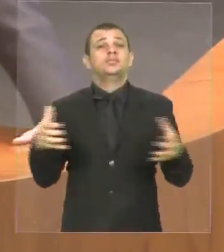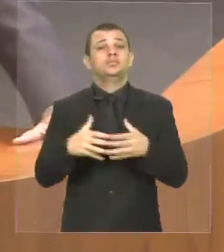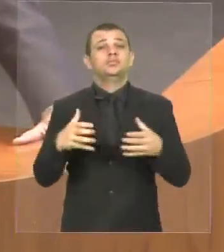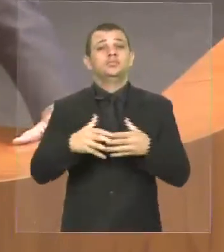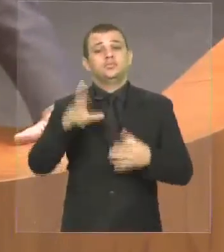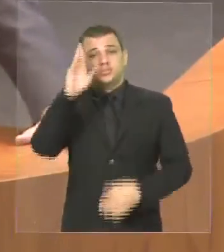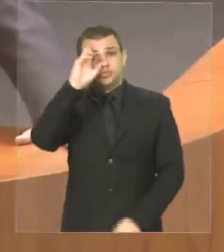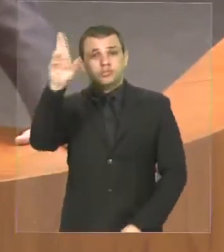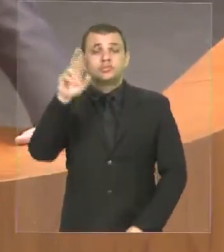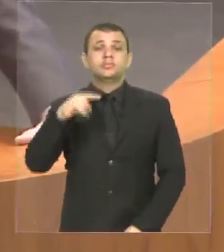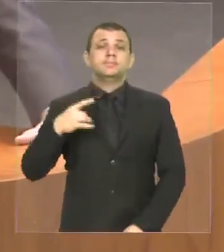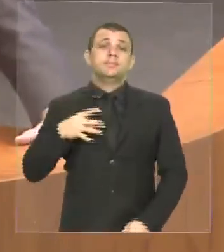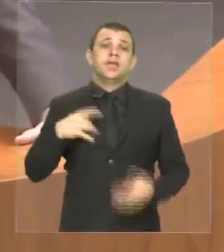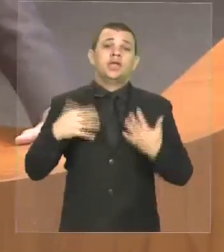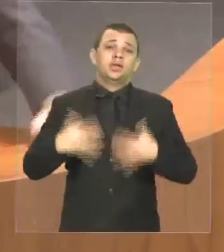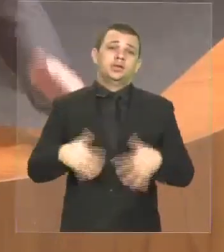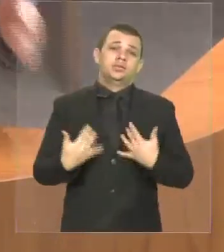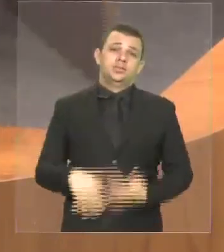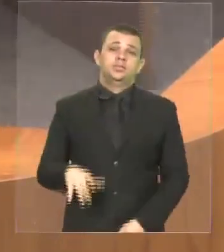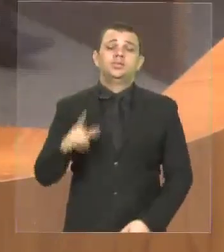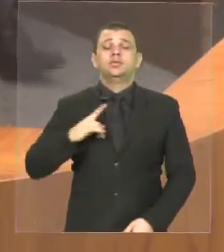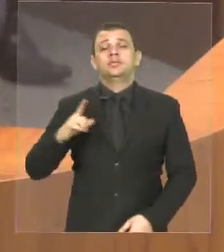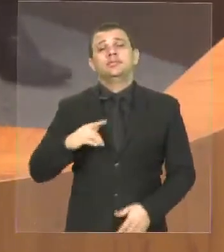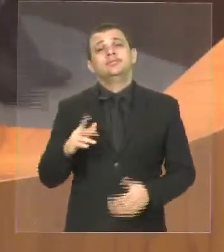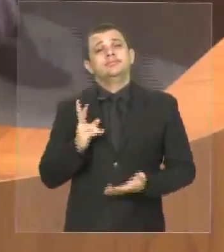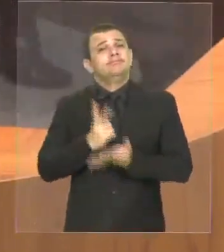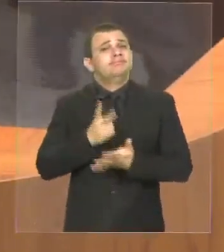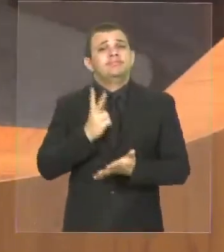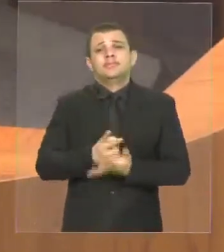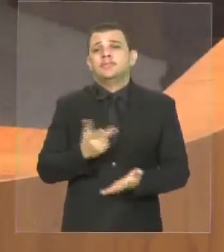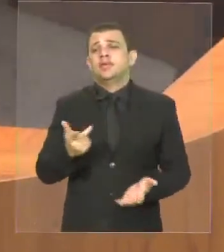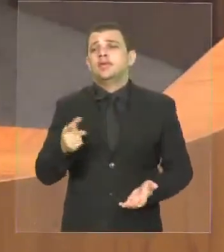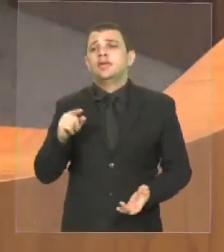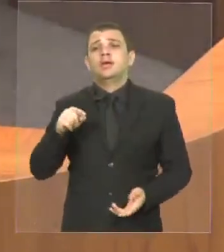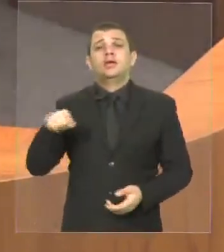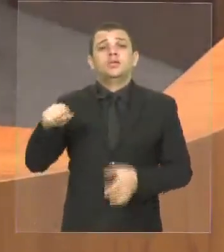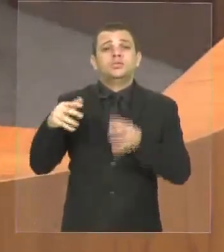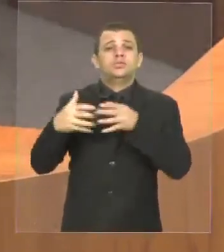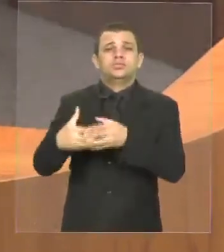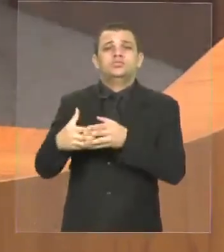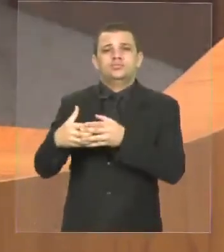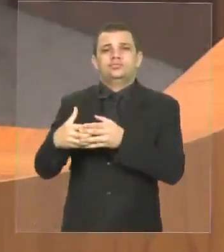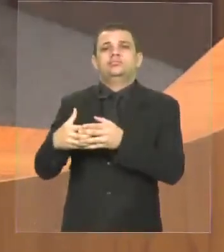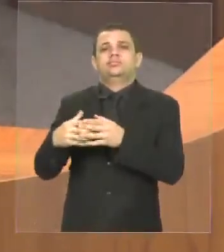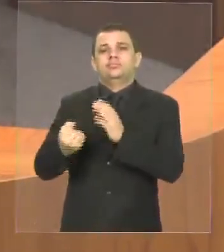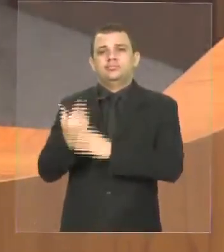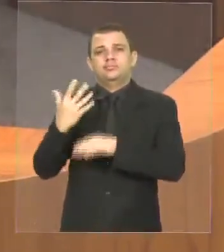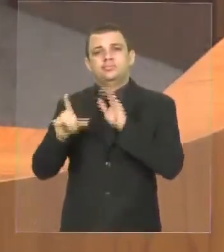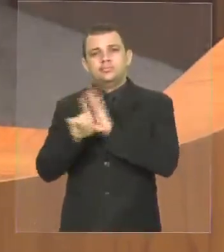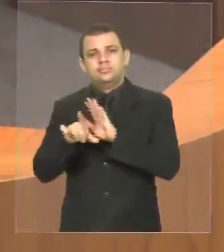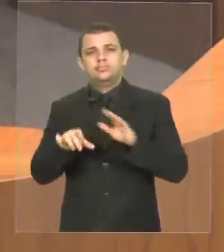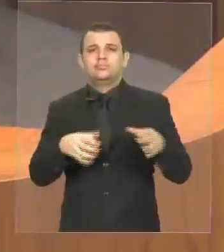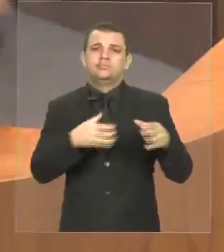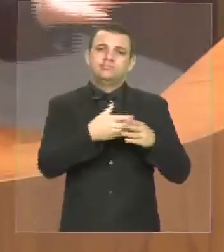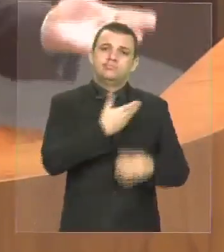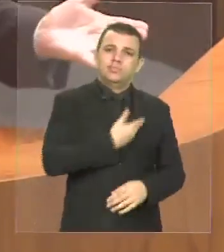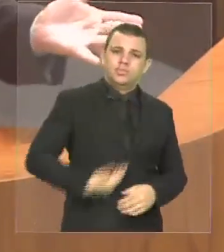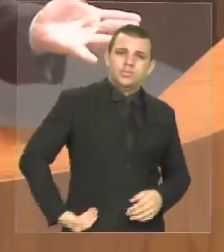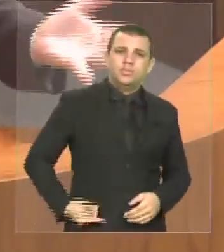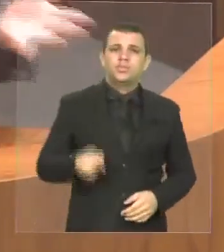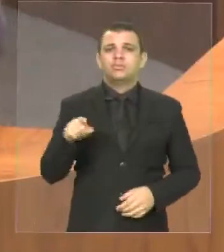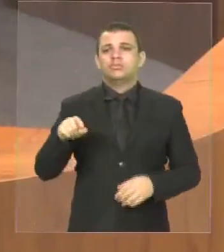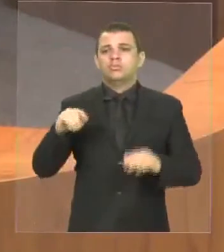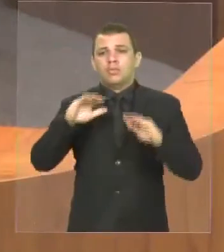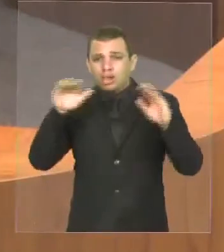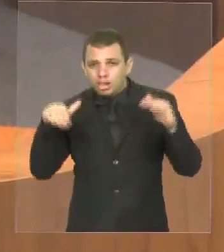de falar no assunto. Fico praticamente os poderes legislativos e legislativos de cócora para o judiciário, que tem